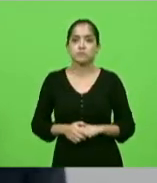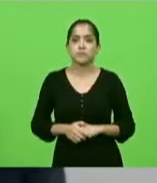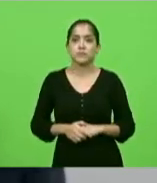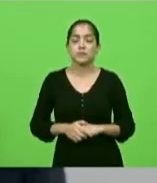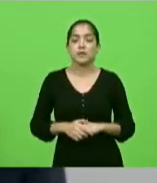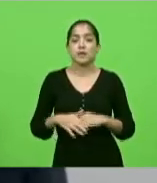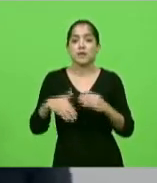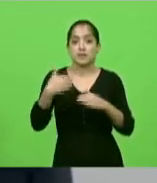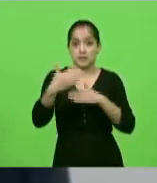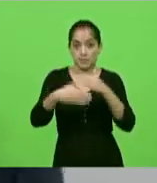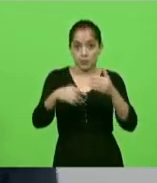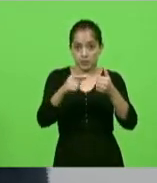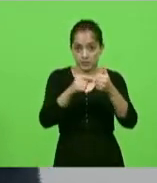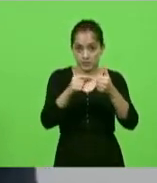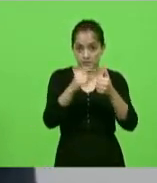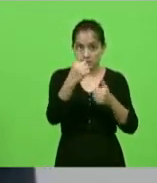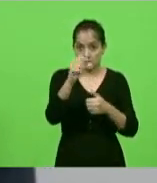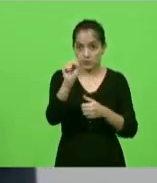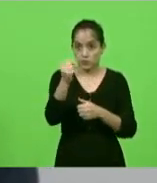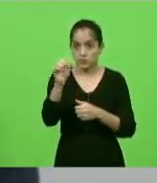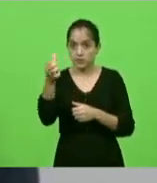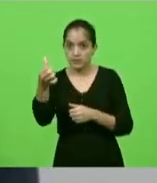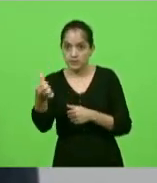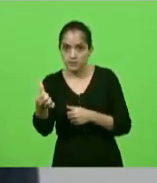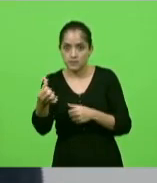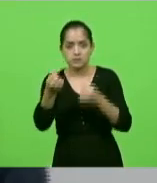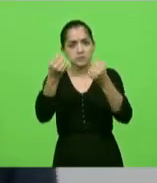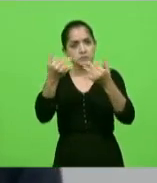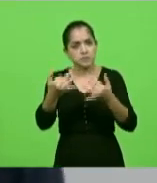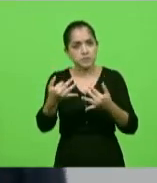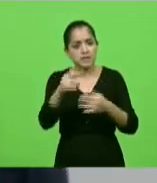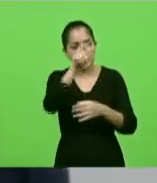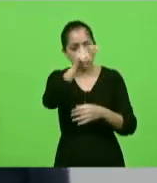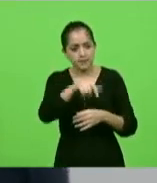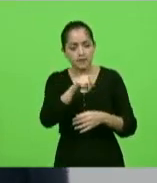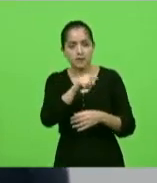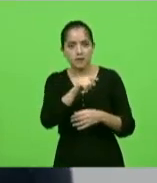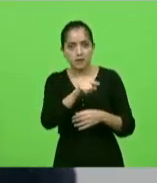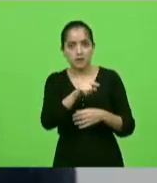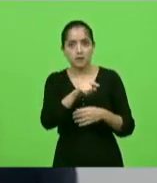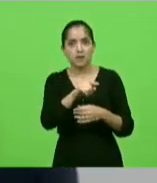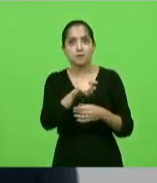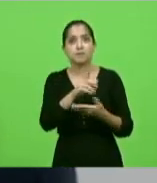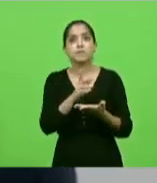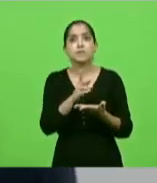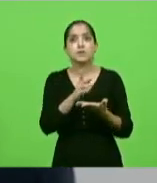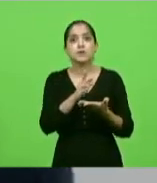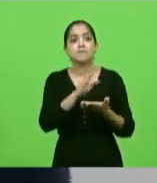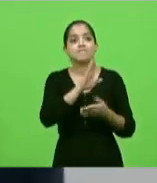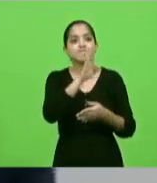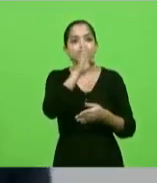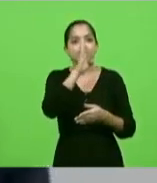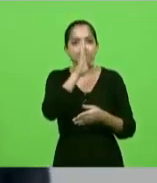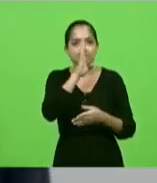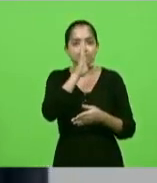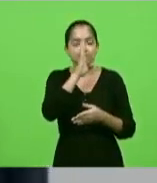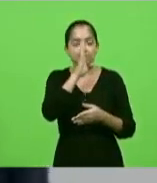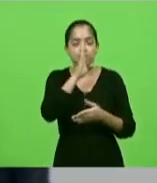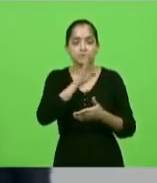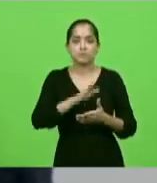E depois, lá no artigo 186, diz que o denunciado tem o direito de permanecer calado.